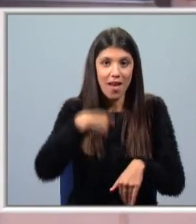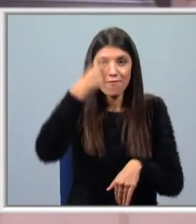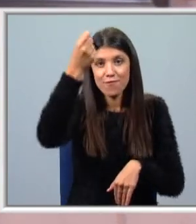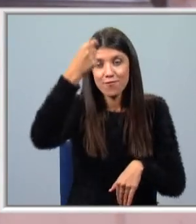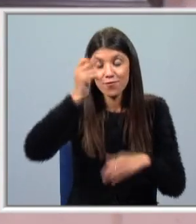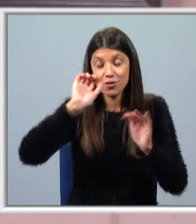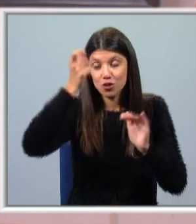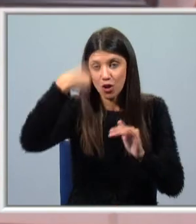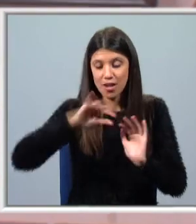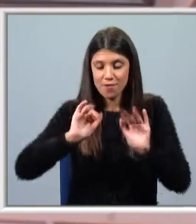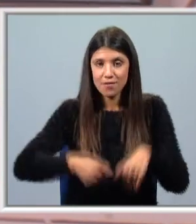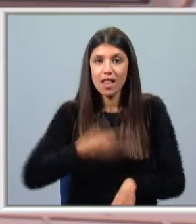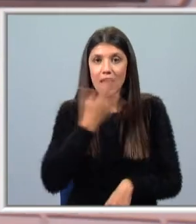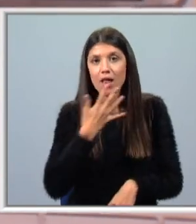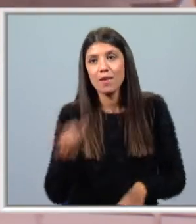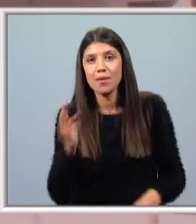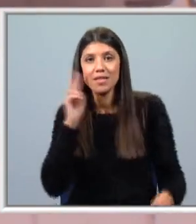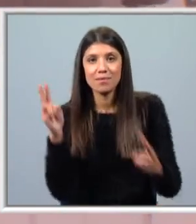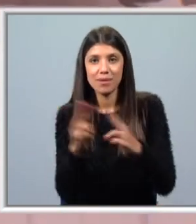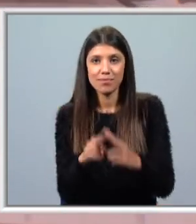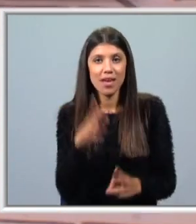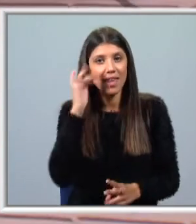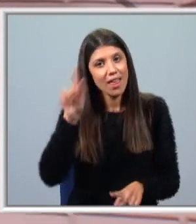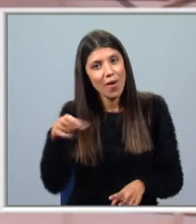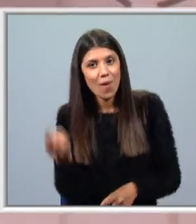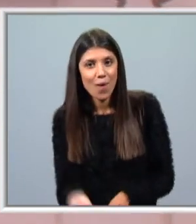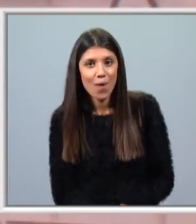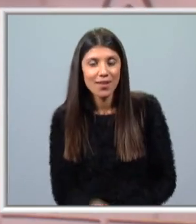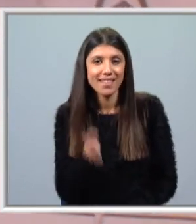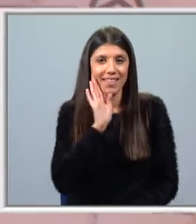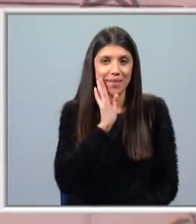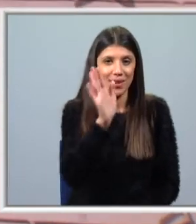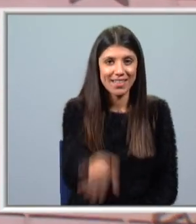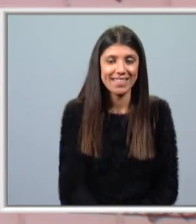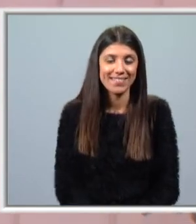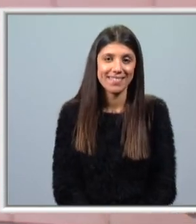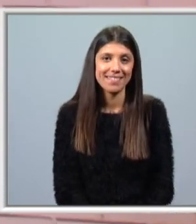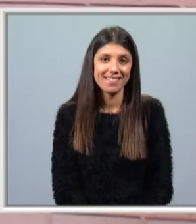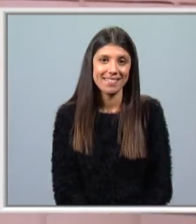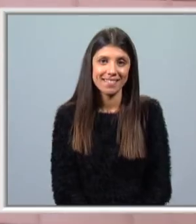E eu vejo-vos no próximo bloco com mais umas ideias criativas. Até à próxima.